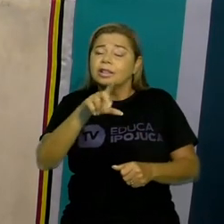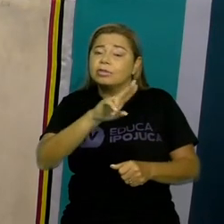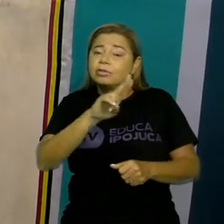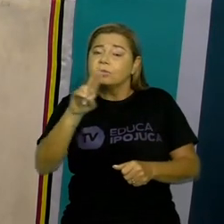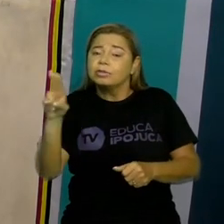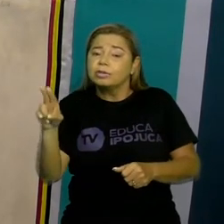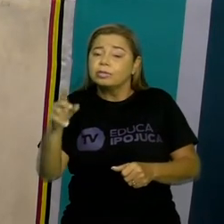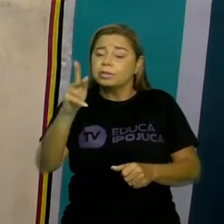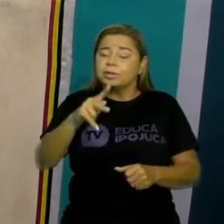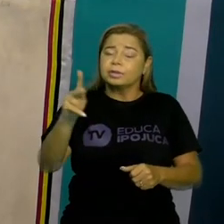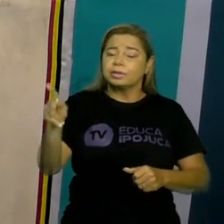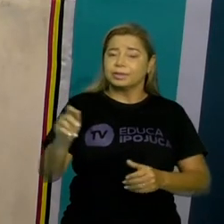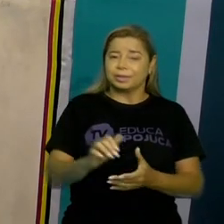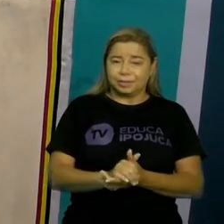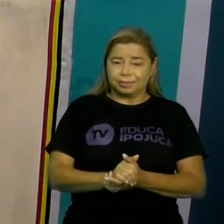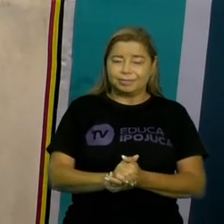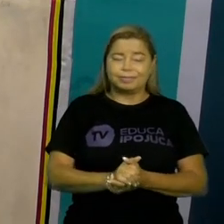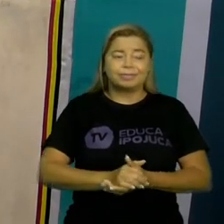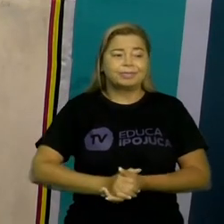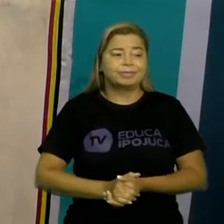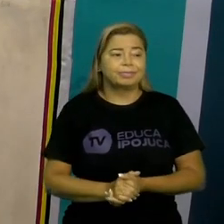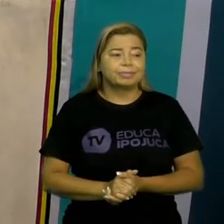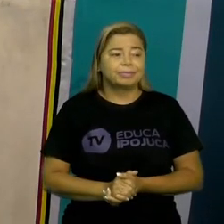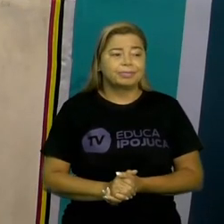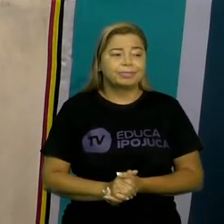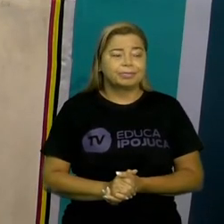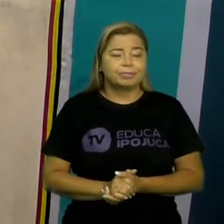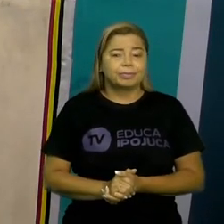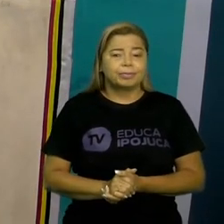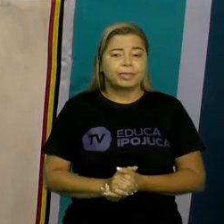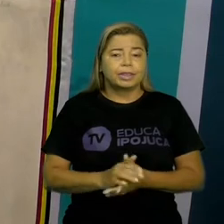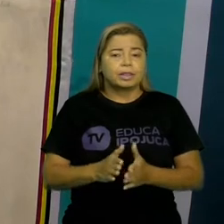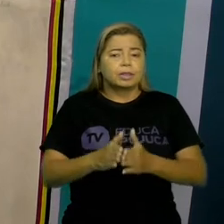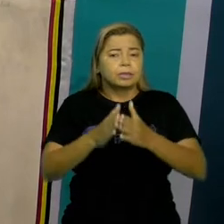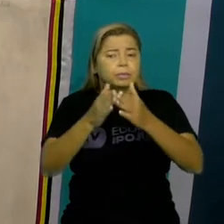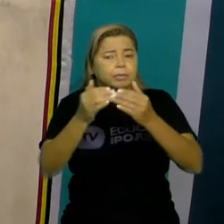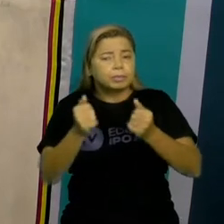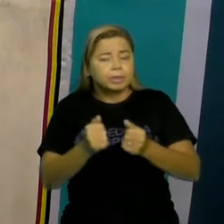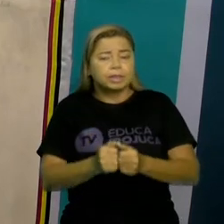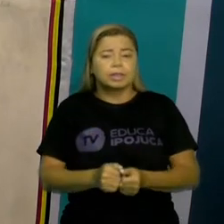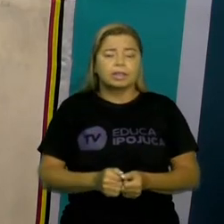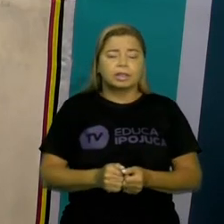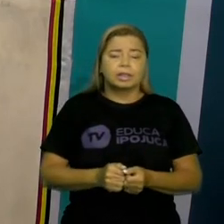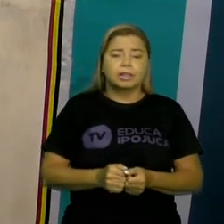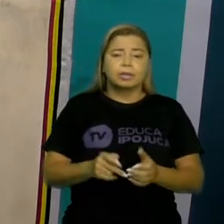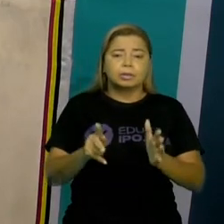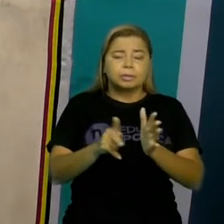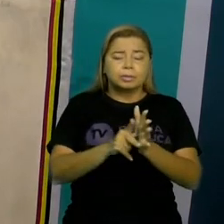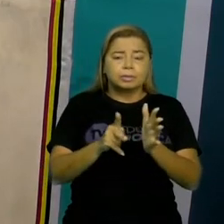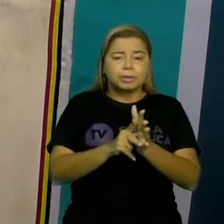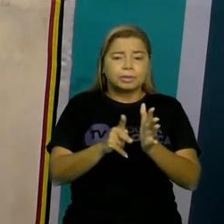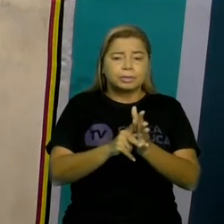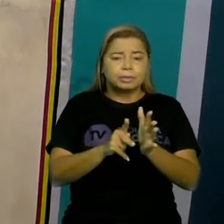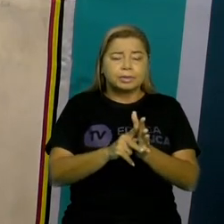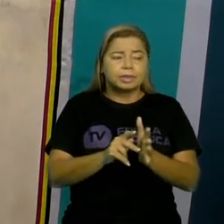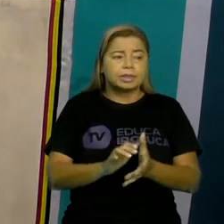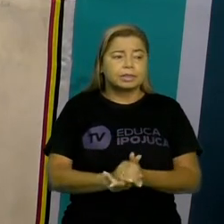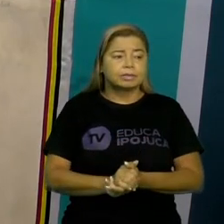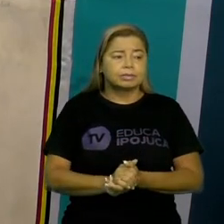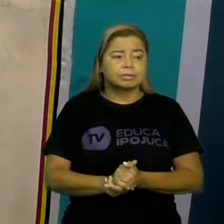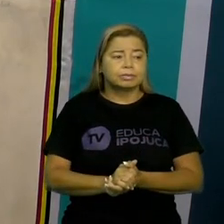tia Carla. Vocês vão, ó, pegar cada tirinha e vão fazer,